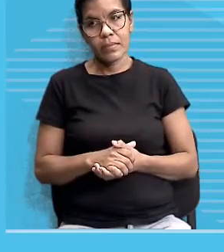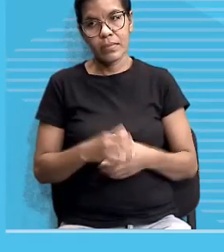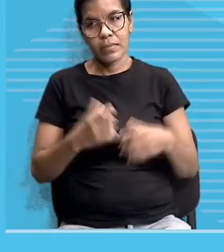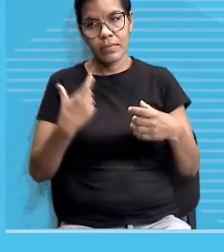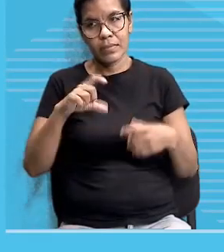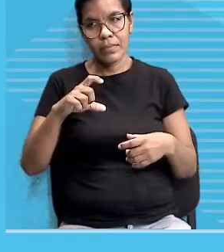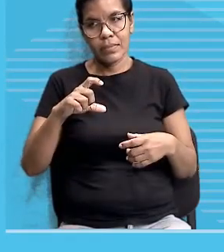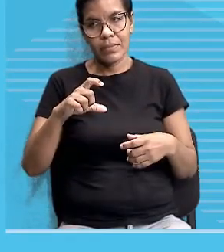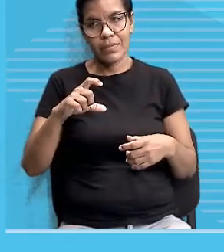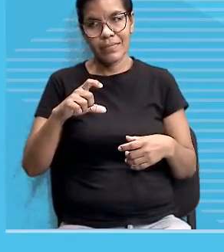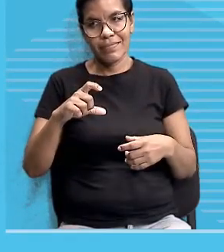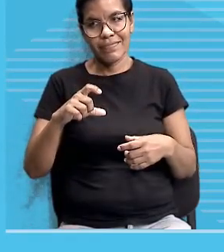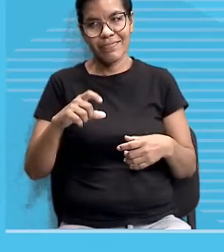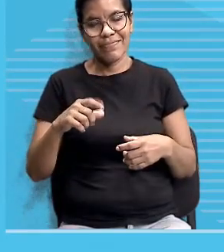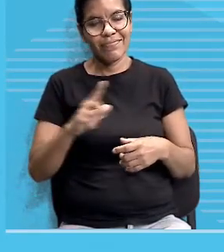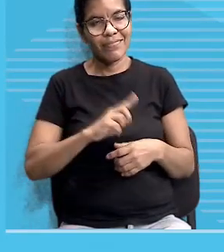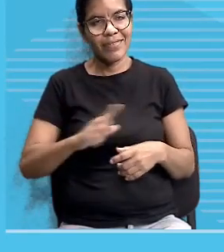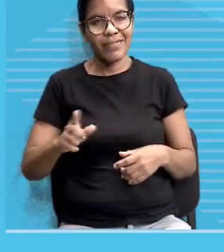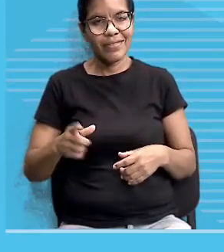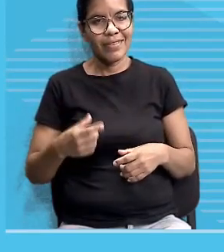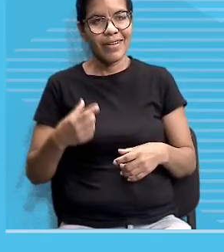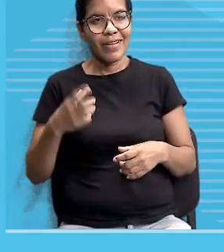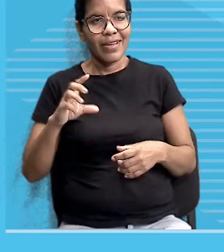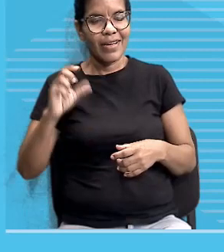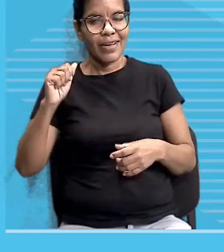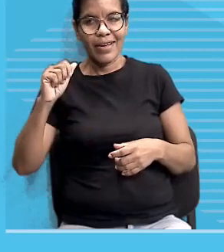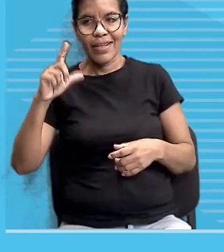e não está em calorias